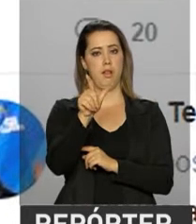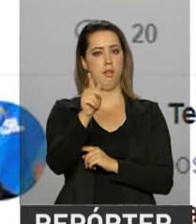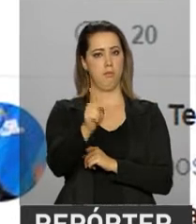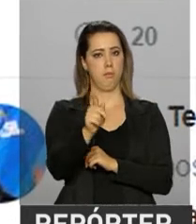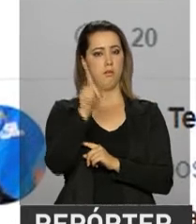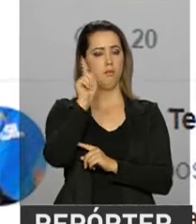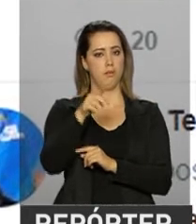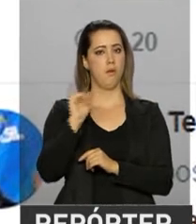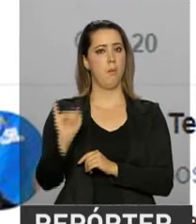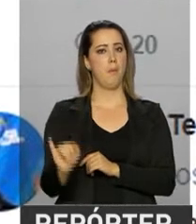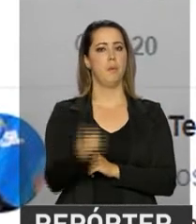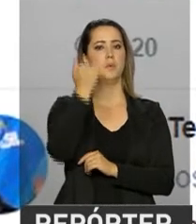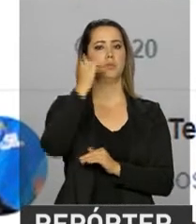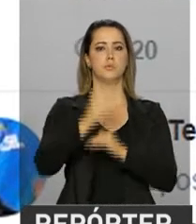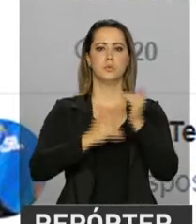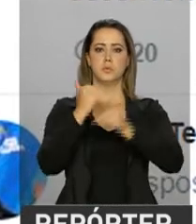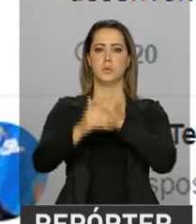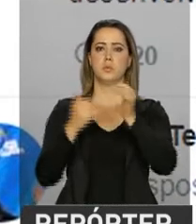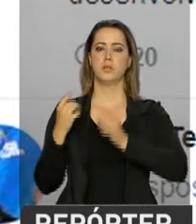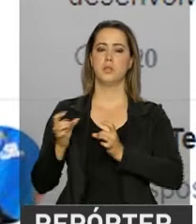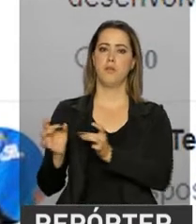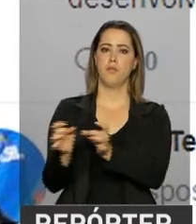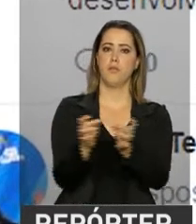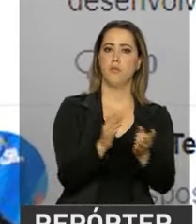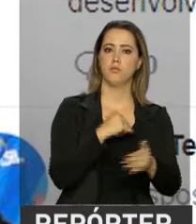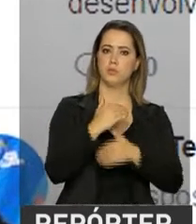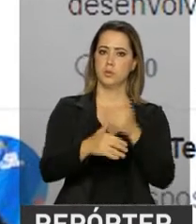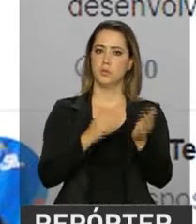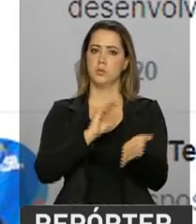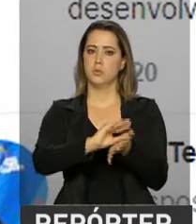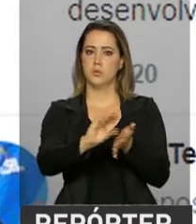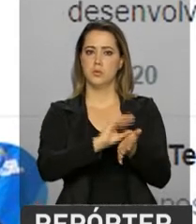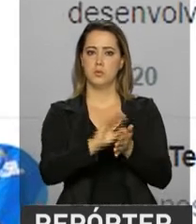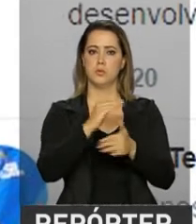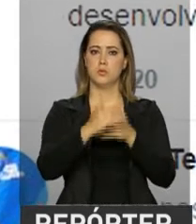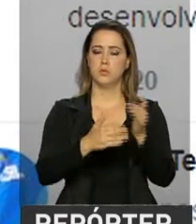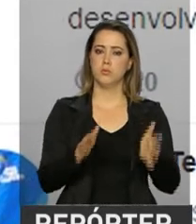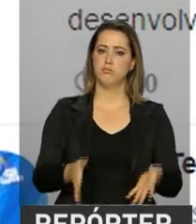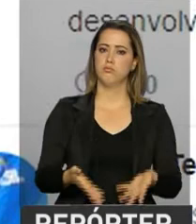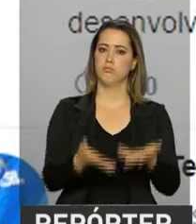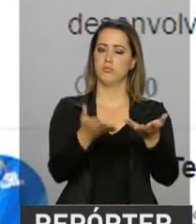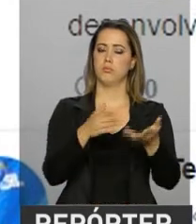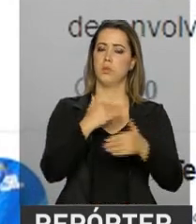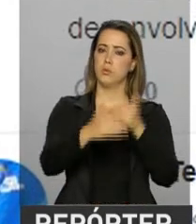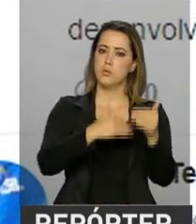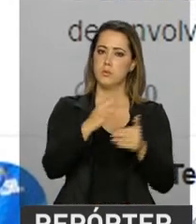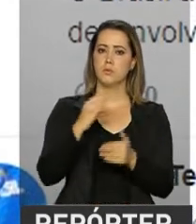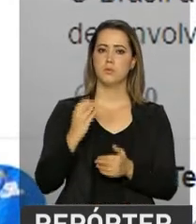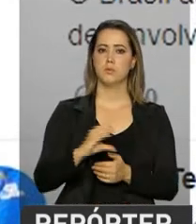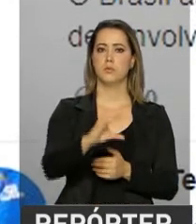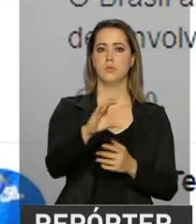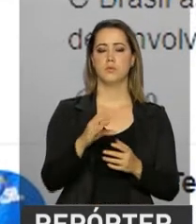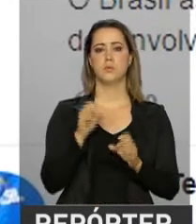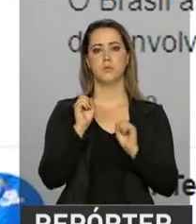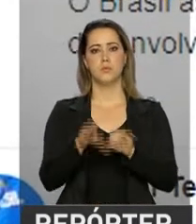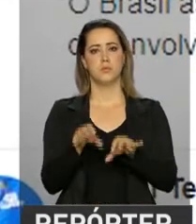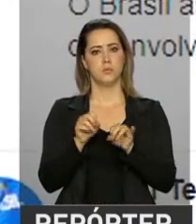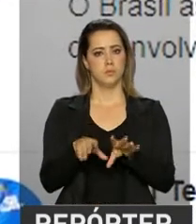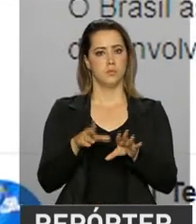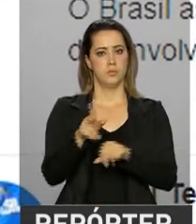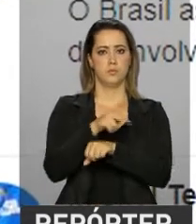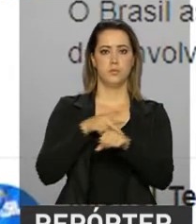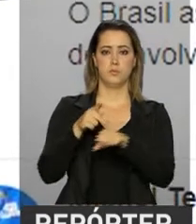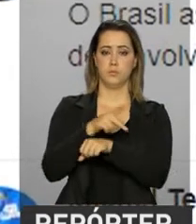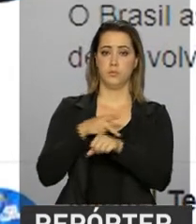oportunidade para aumentar o comércio promover investimentos e incentivar o desenvolvimento científico e educacional